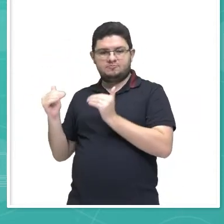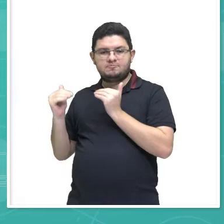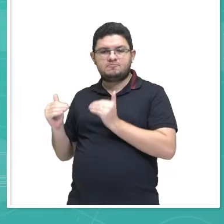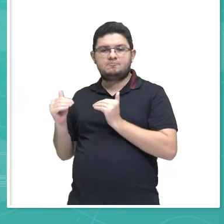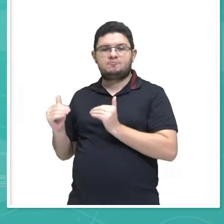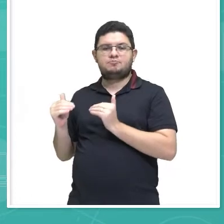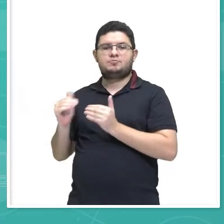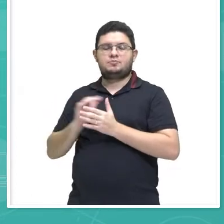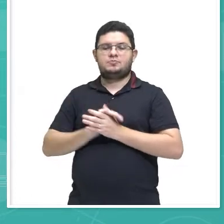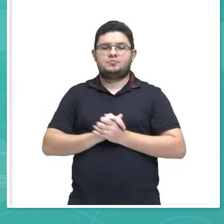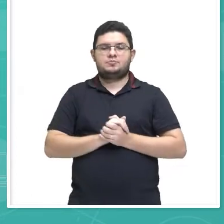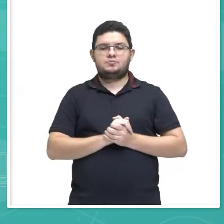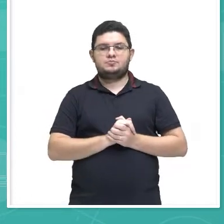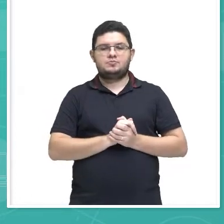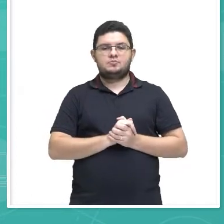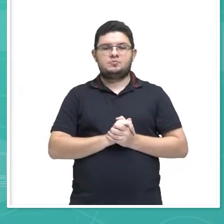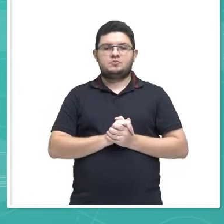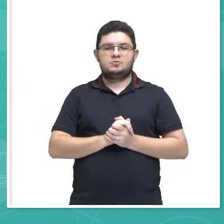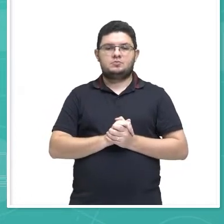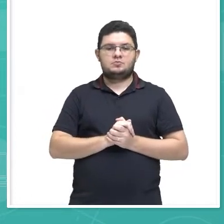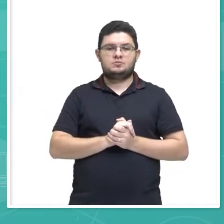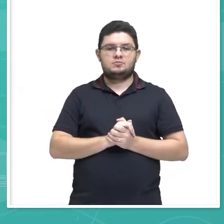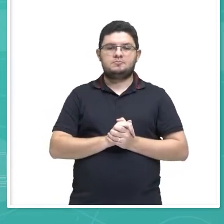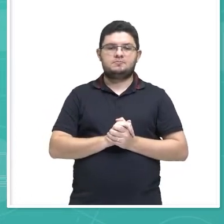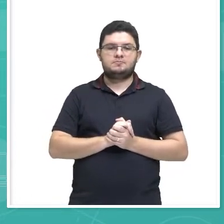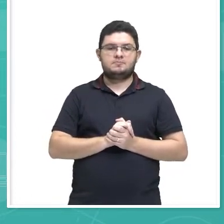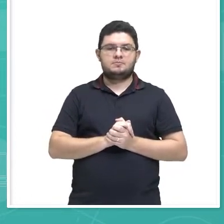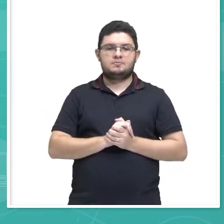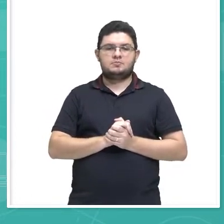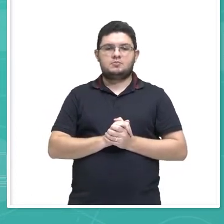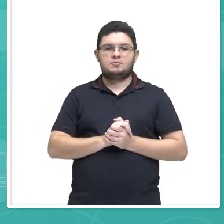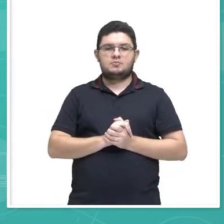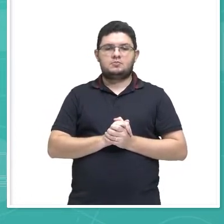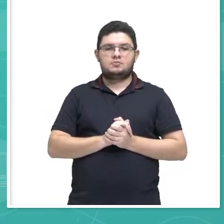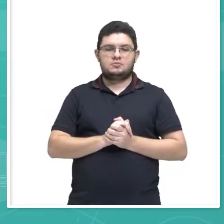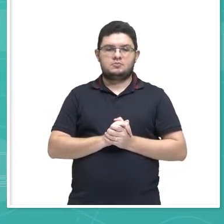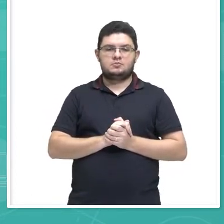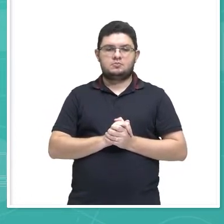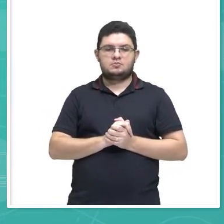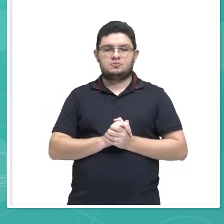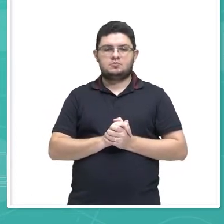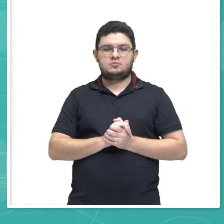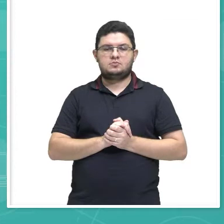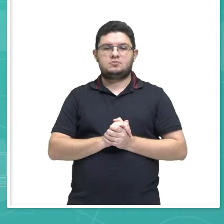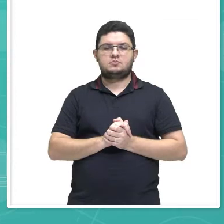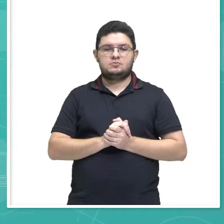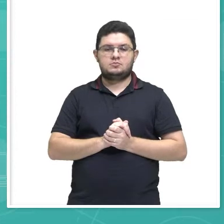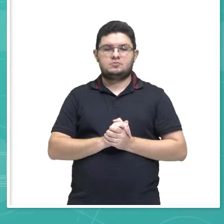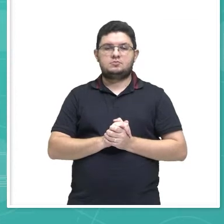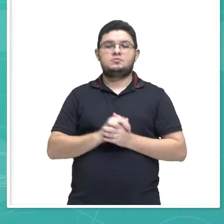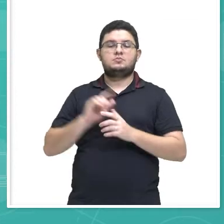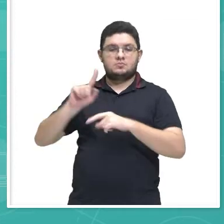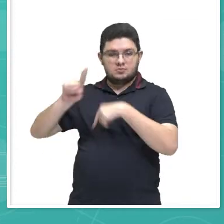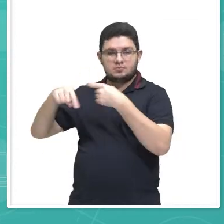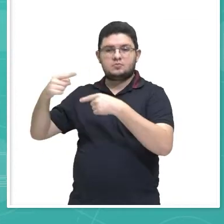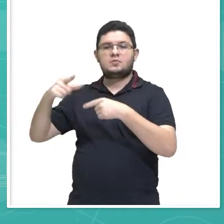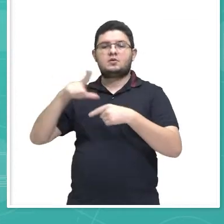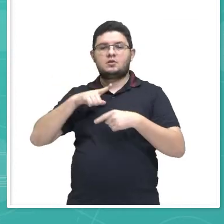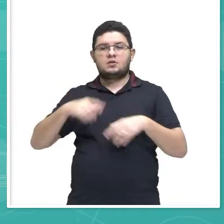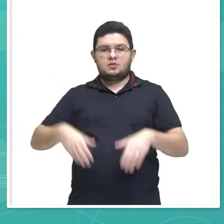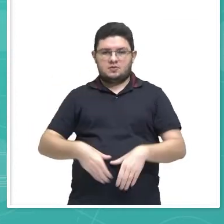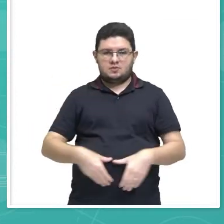Dan, e assim por diante. Aí, depois do quinto Dan, começa, então, a faixa vermelha e branca, que é o